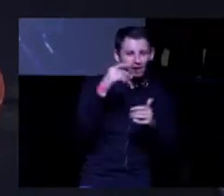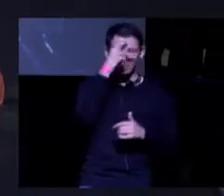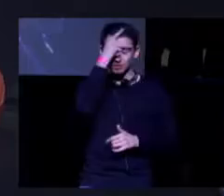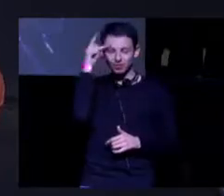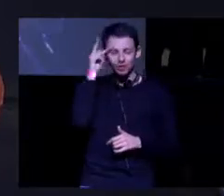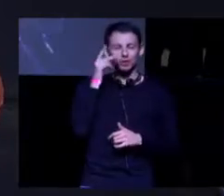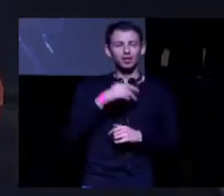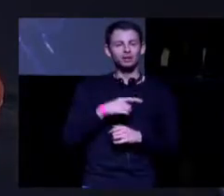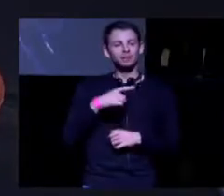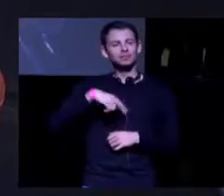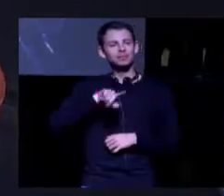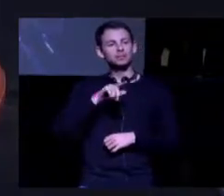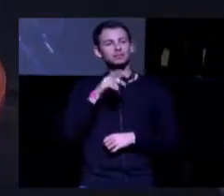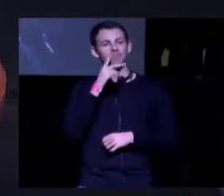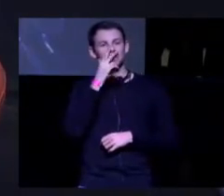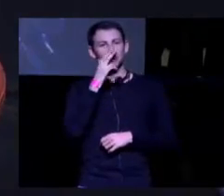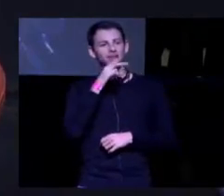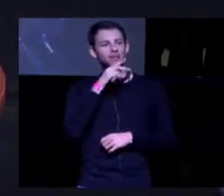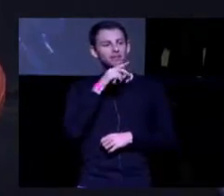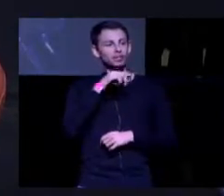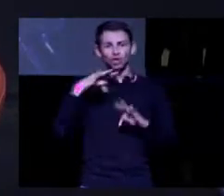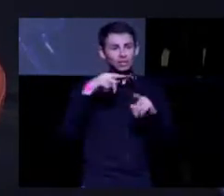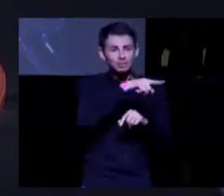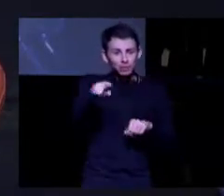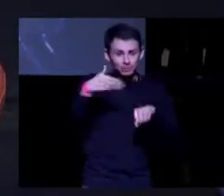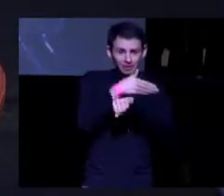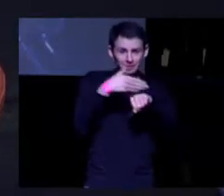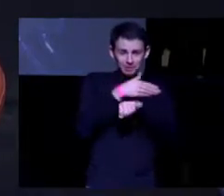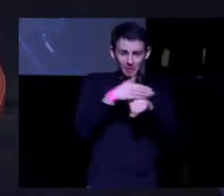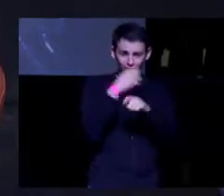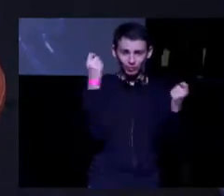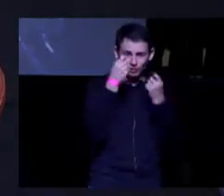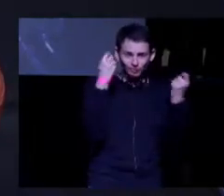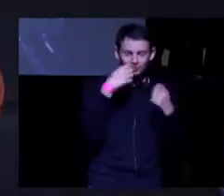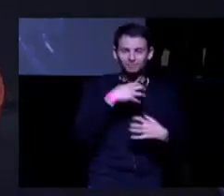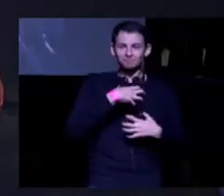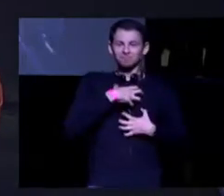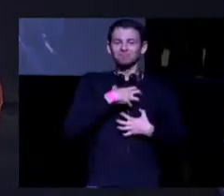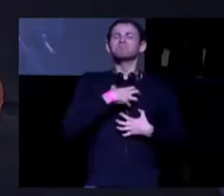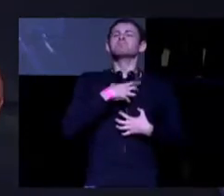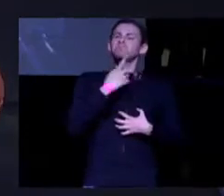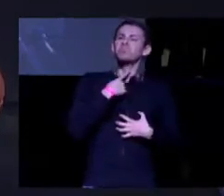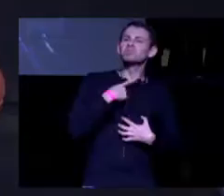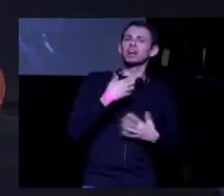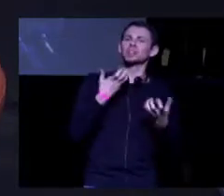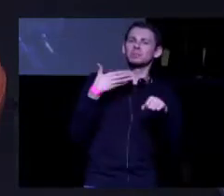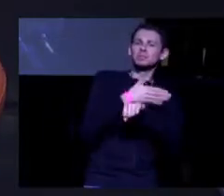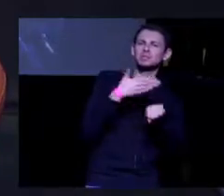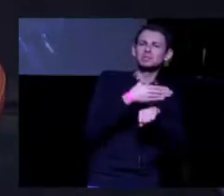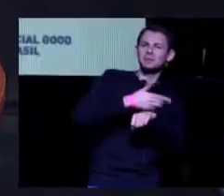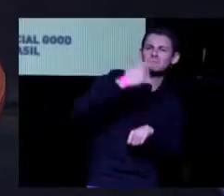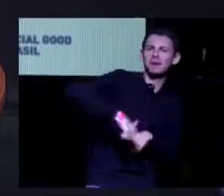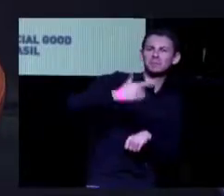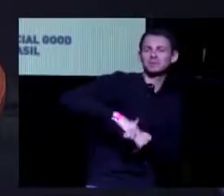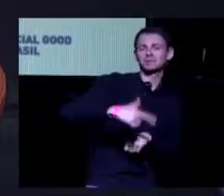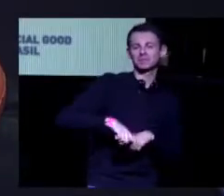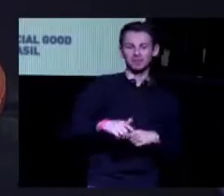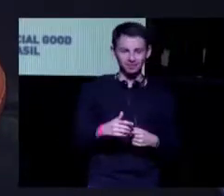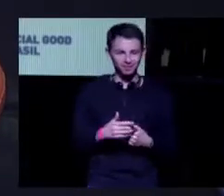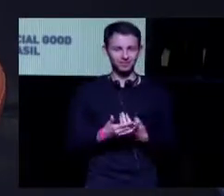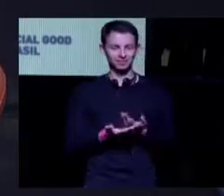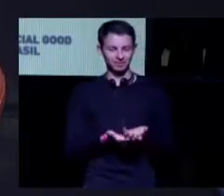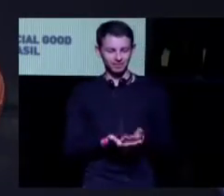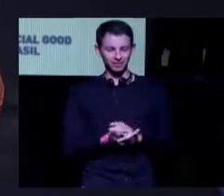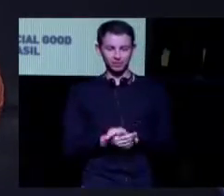que a gente despertou nas pessoas a vontade de se engajar. Então, a gente criou realmente uma rede inspirando as pessoas para participar de um dia e todo mundo criando